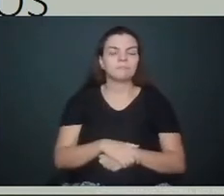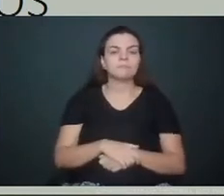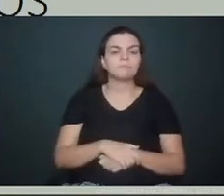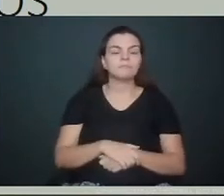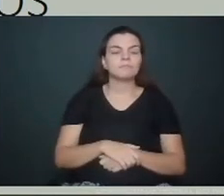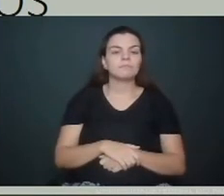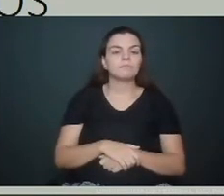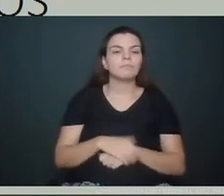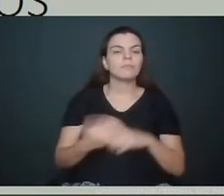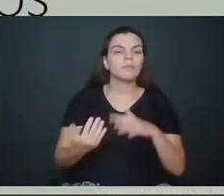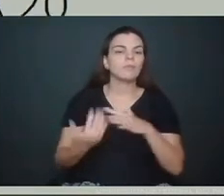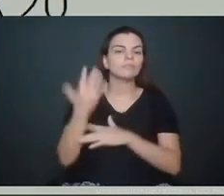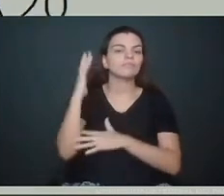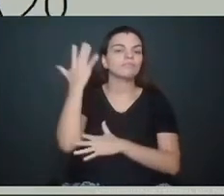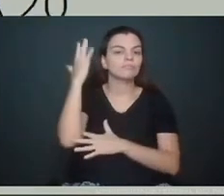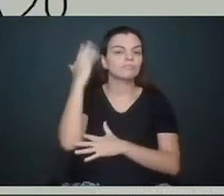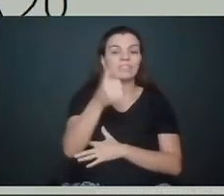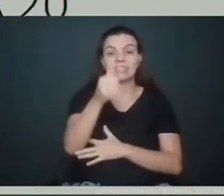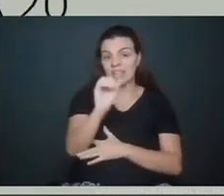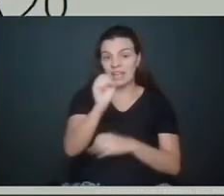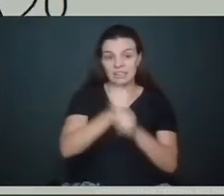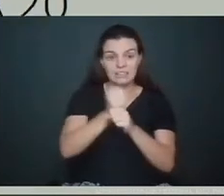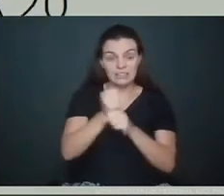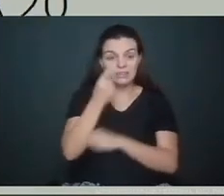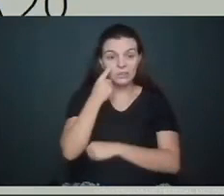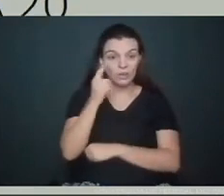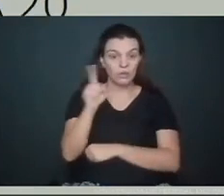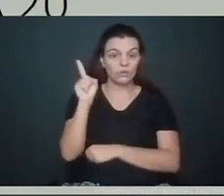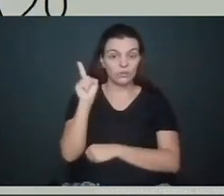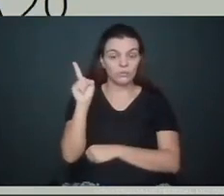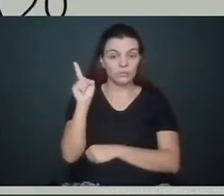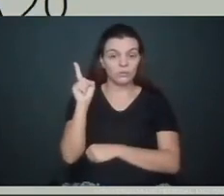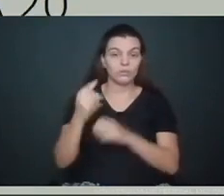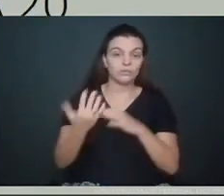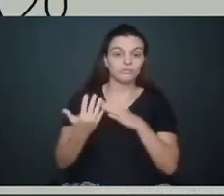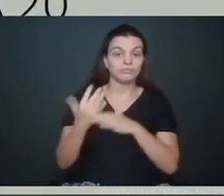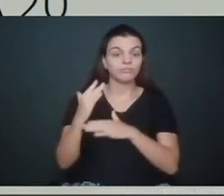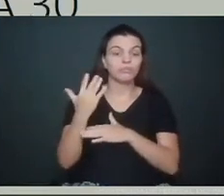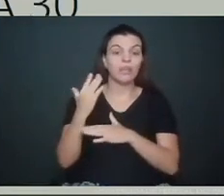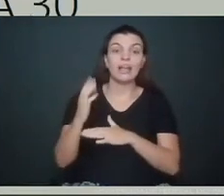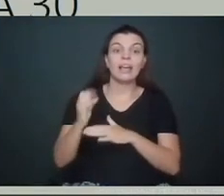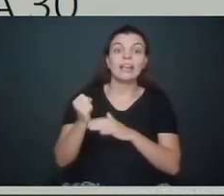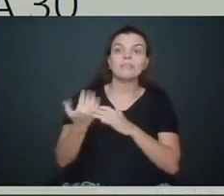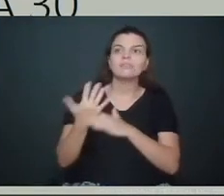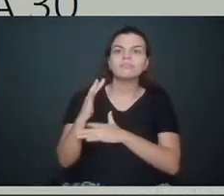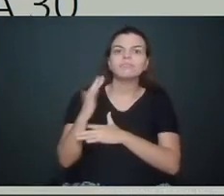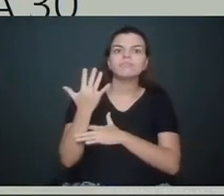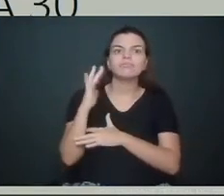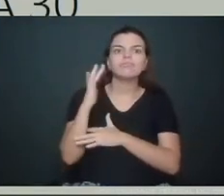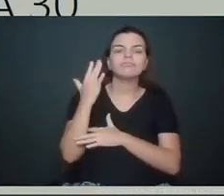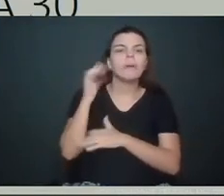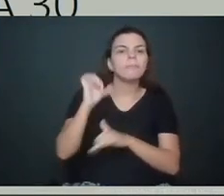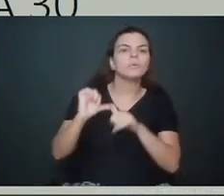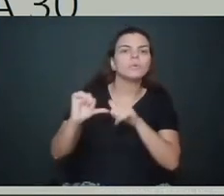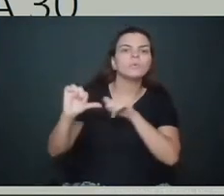até 10 anos, ele é isso aí. O pinheiro vai crescendo, vai mudando de forma. De 10 a 20 é isso aí. Pinheiro de pinhão,